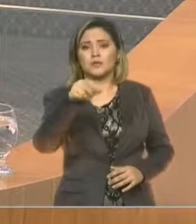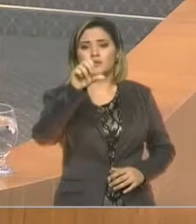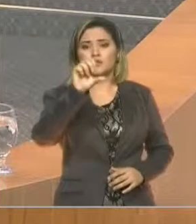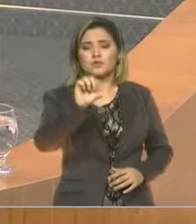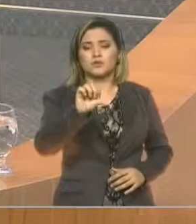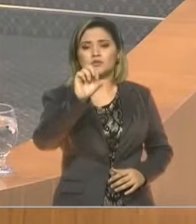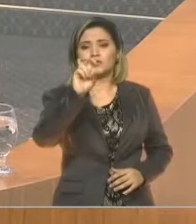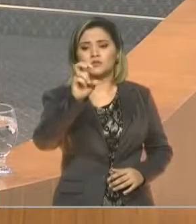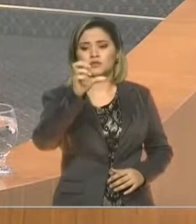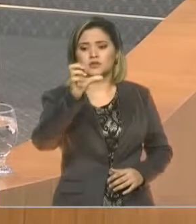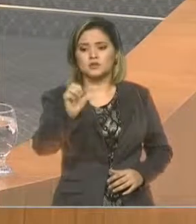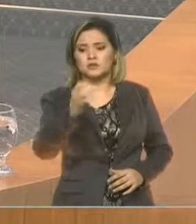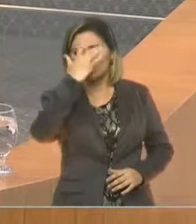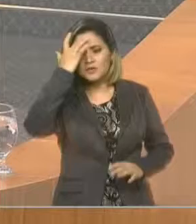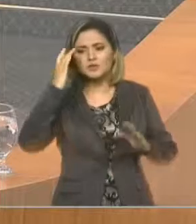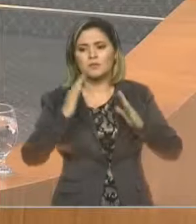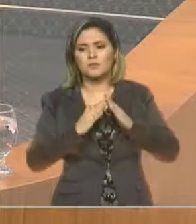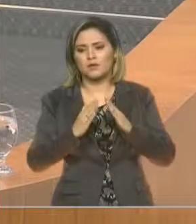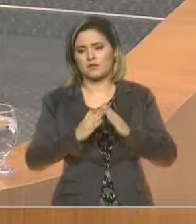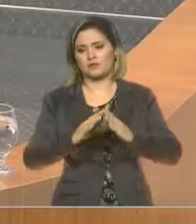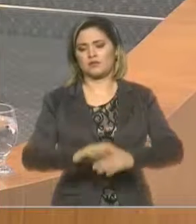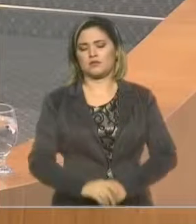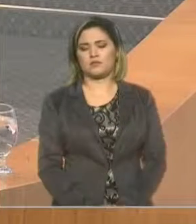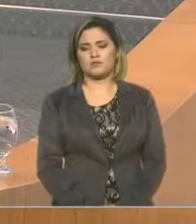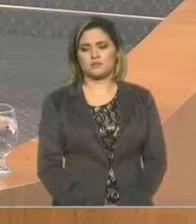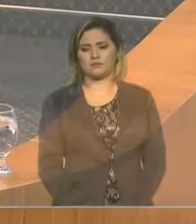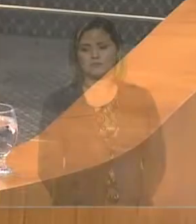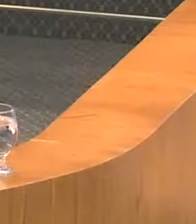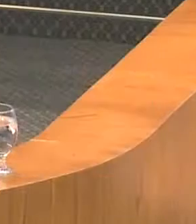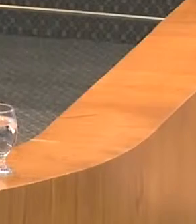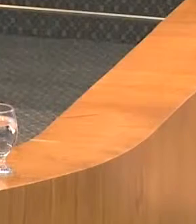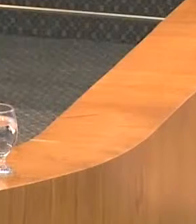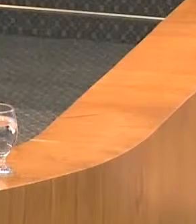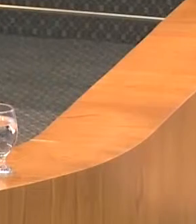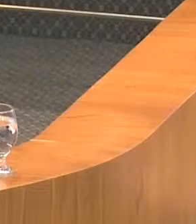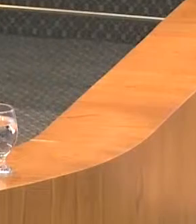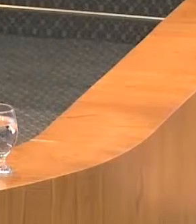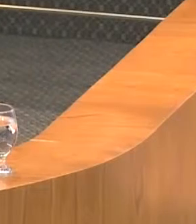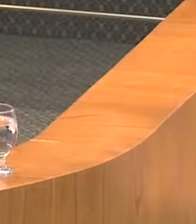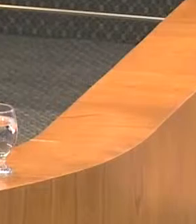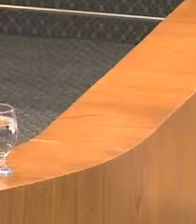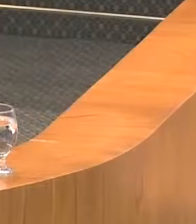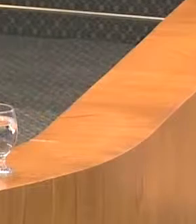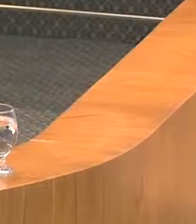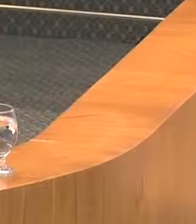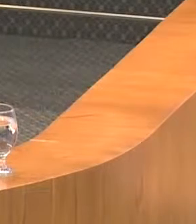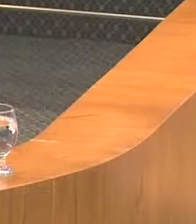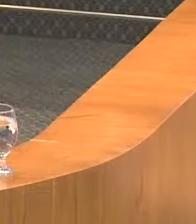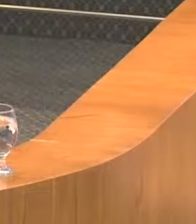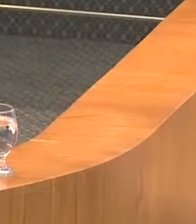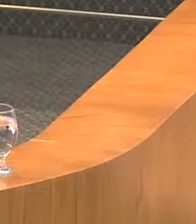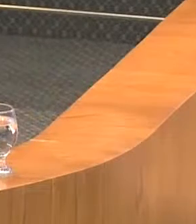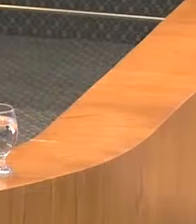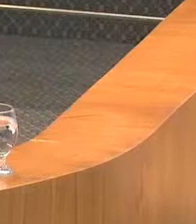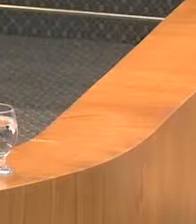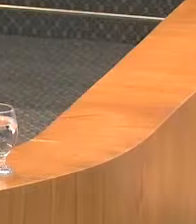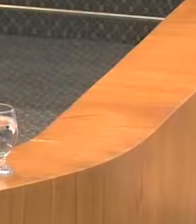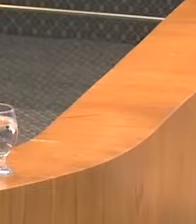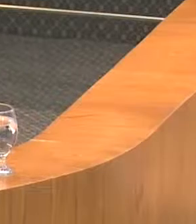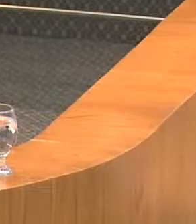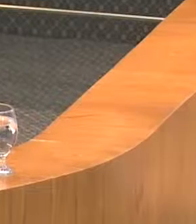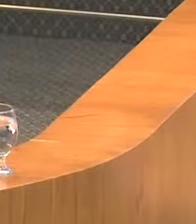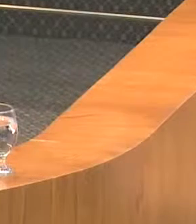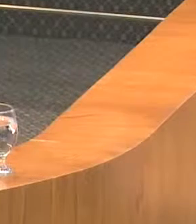691.956 habitantes. A população, em 27 anos, cresceu para quase 1.100.000. Então, foi um aumento